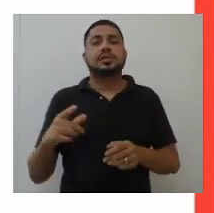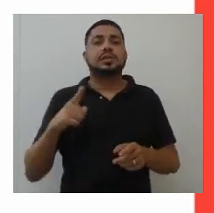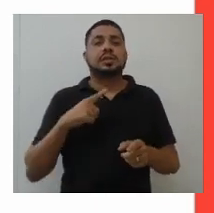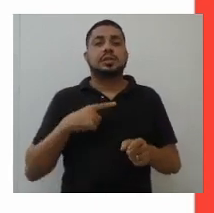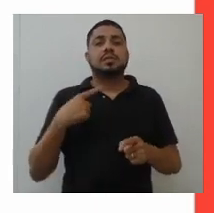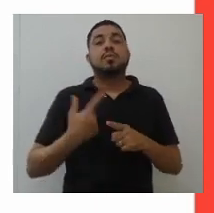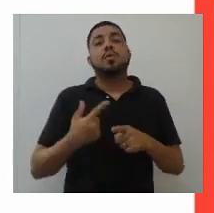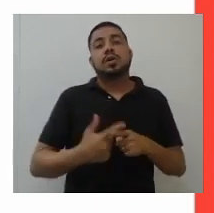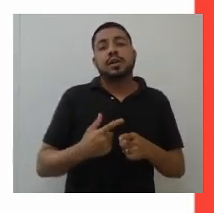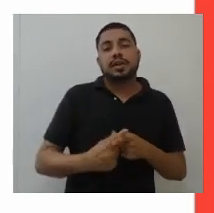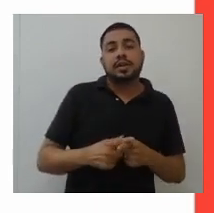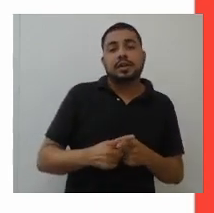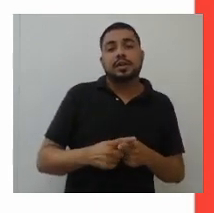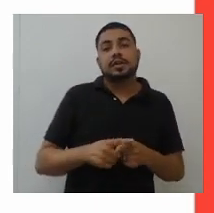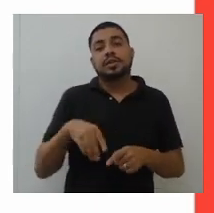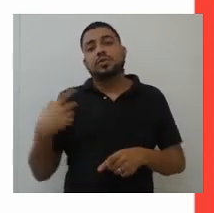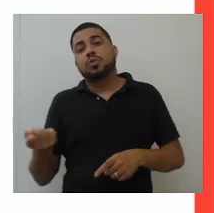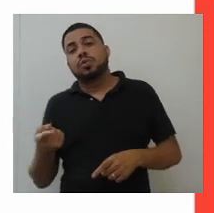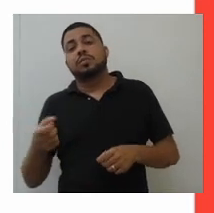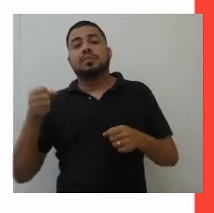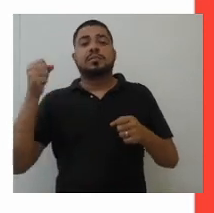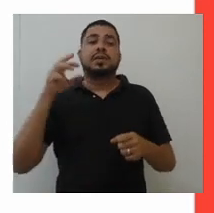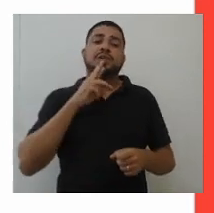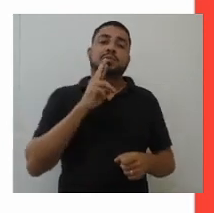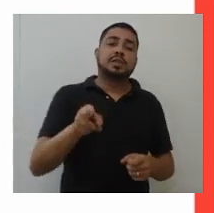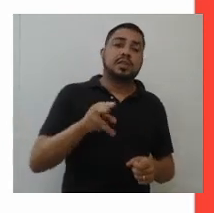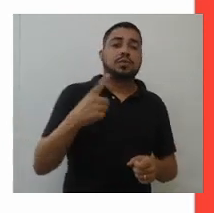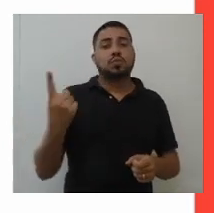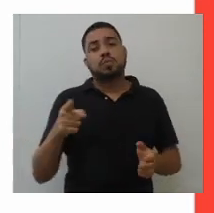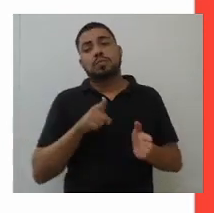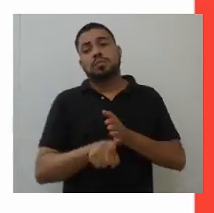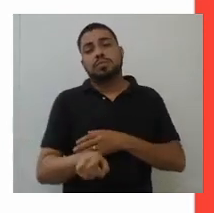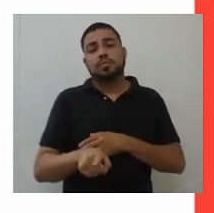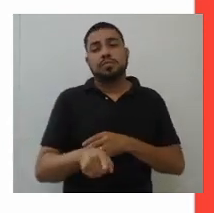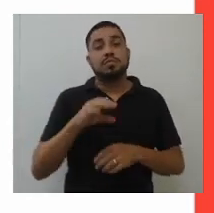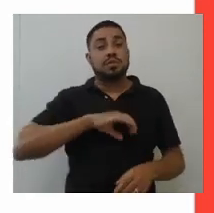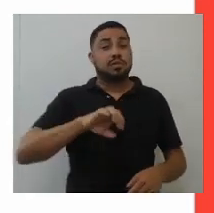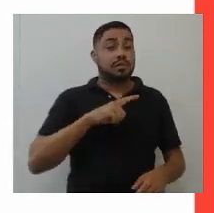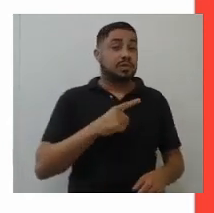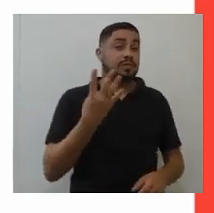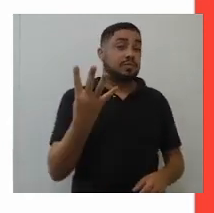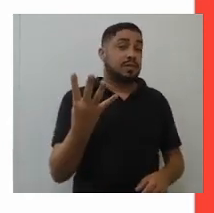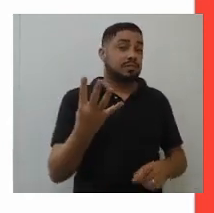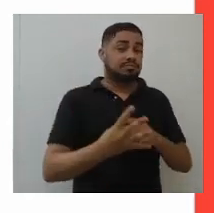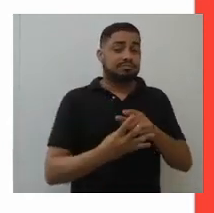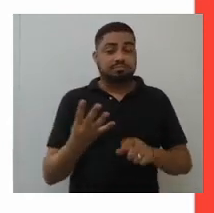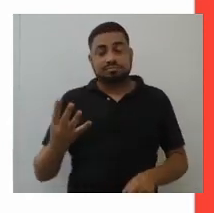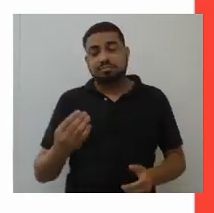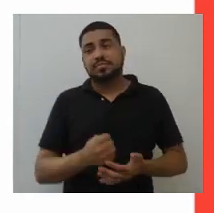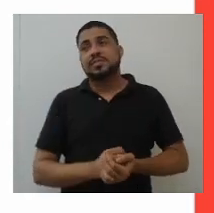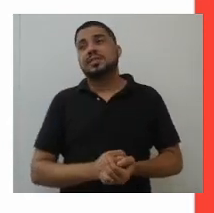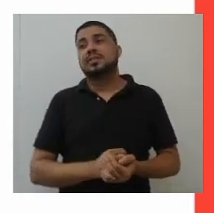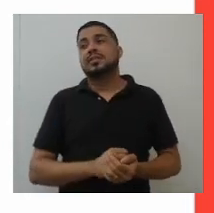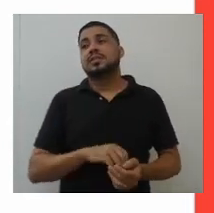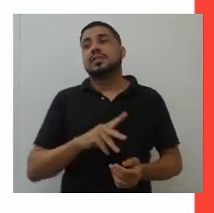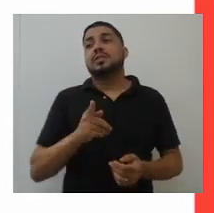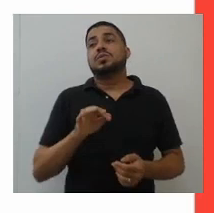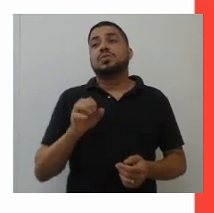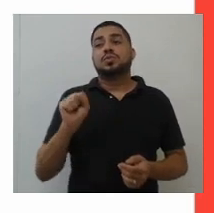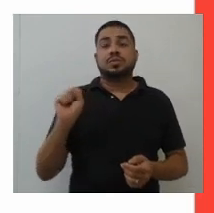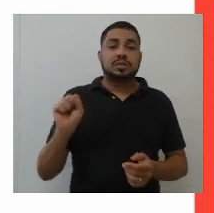perguntar, why, e o outro para responder, because. Já no português eu tenho 4, né? Whose, perguntando sobre